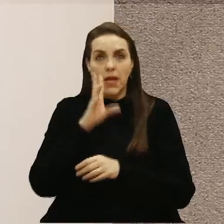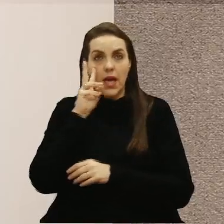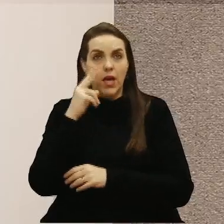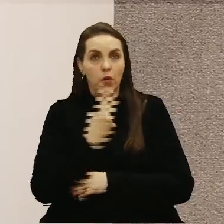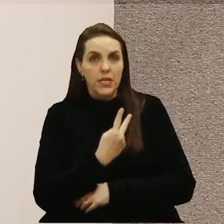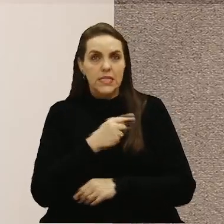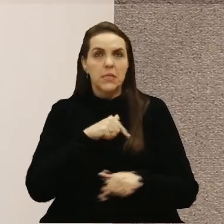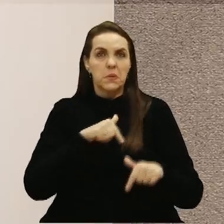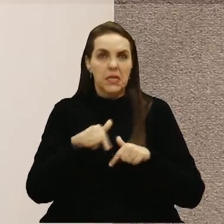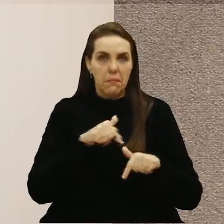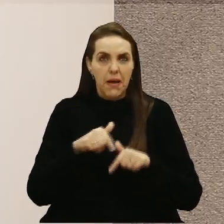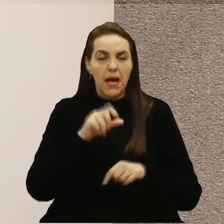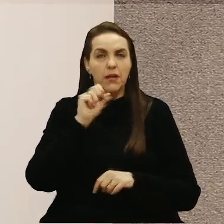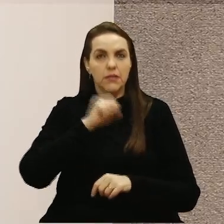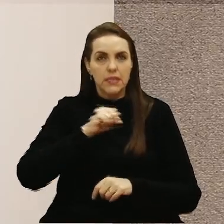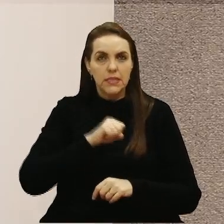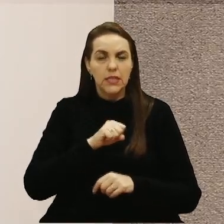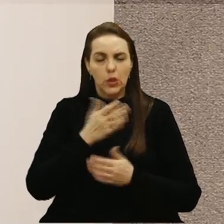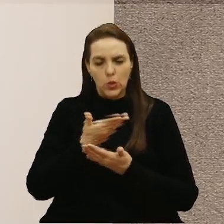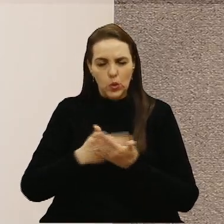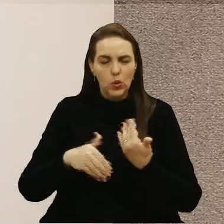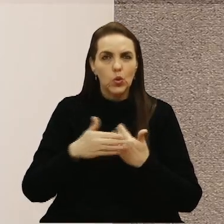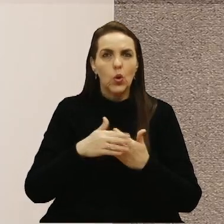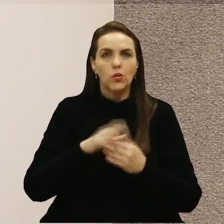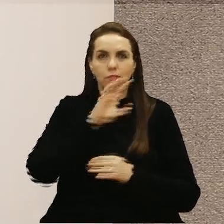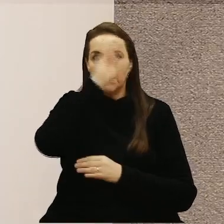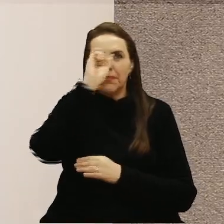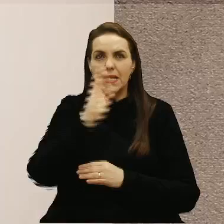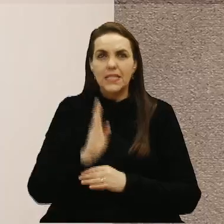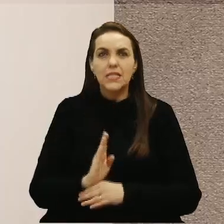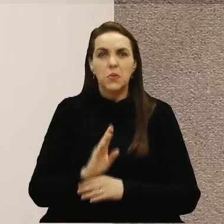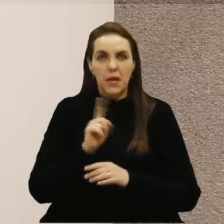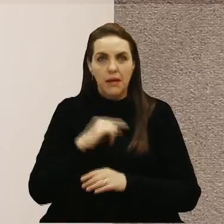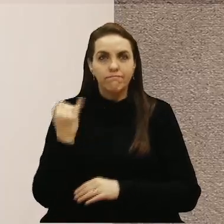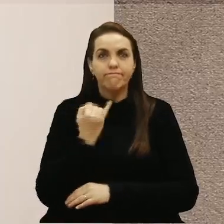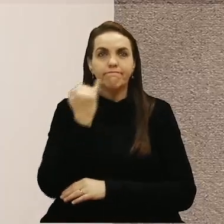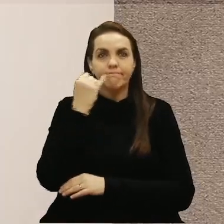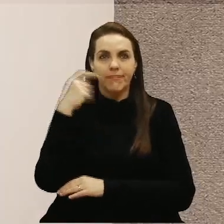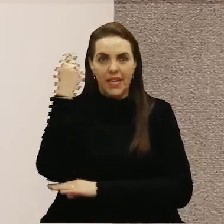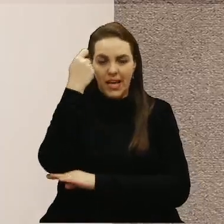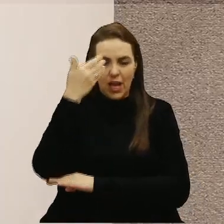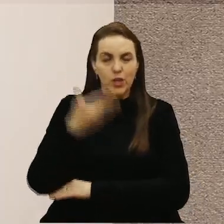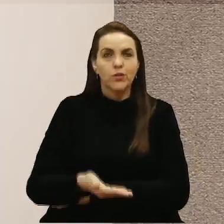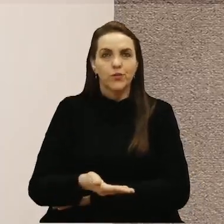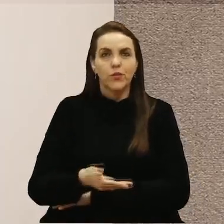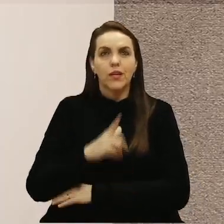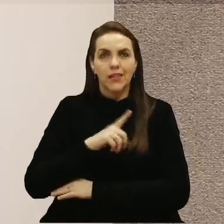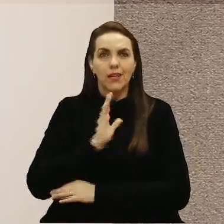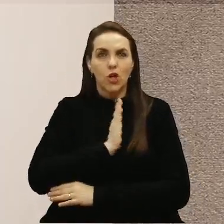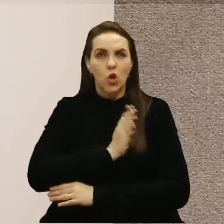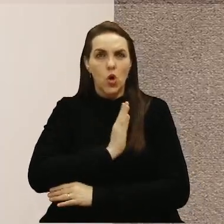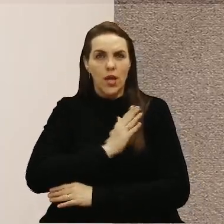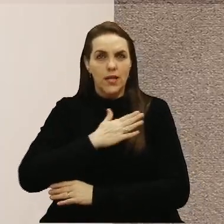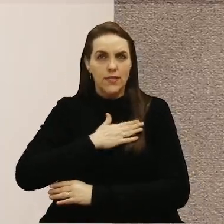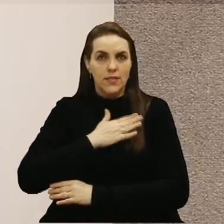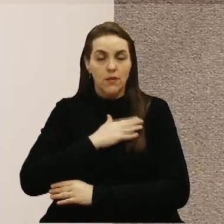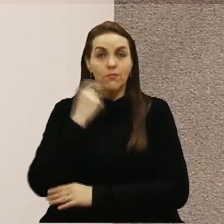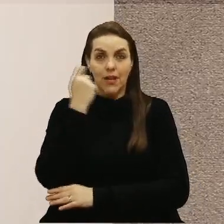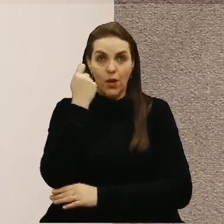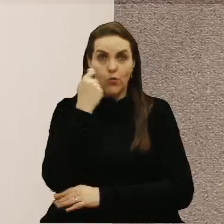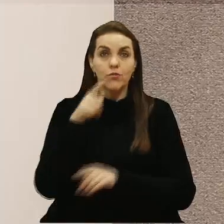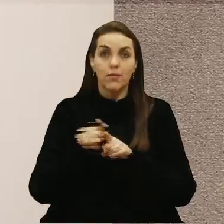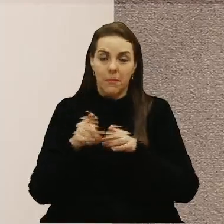tem feito a diferença em todo o solo brasileiro, como tantas outras culturas, e nós como gaúchos, né, de coração, gaúchos de nascimento, aqueles